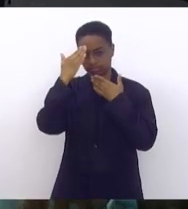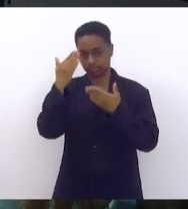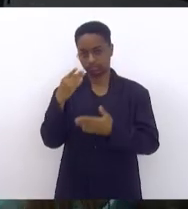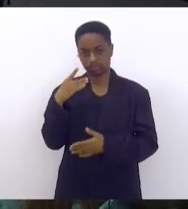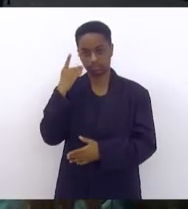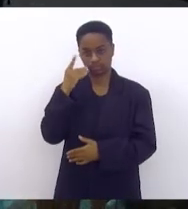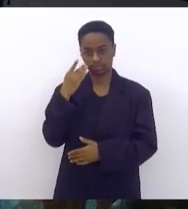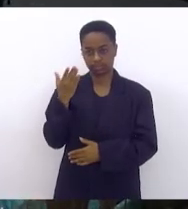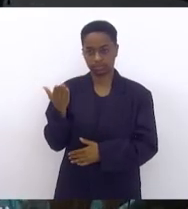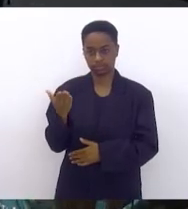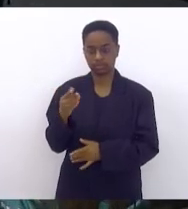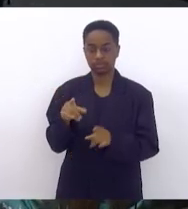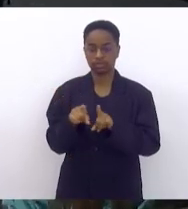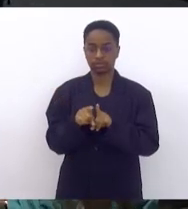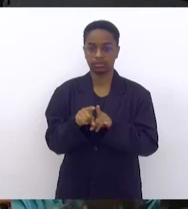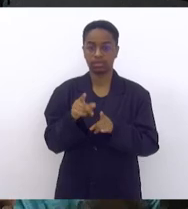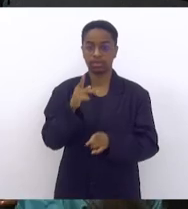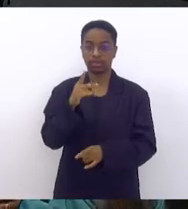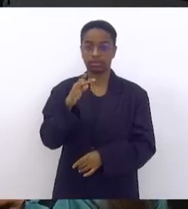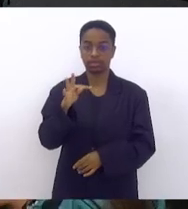eleita. O PT fez